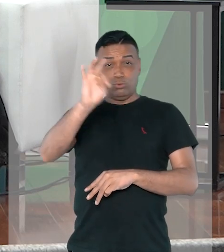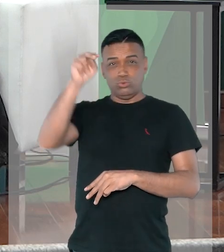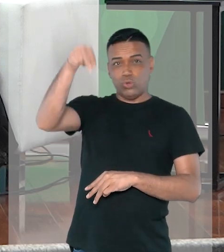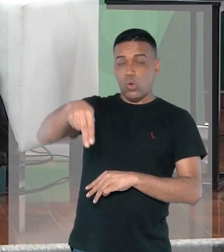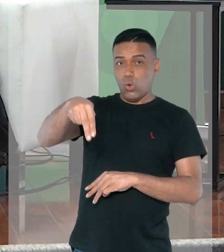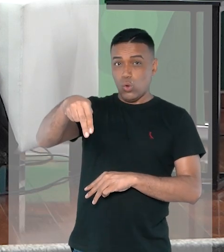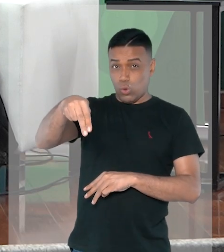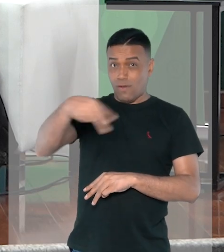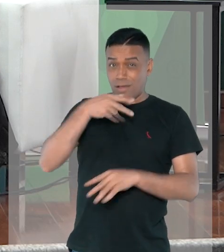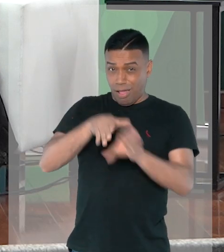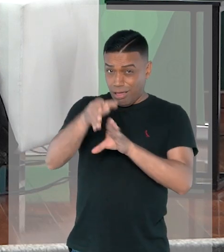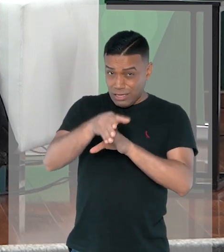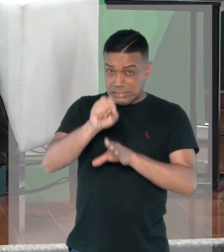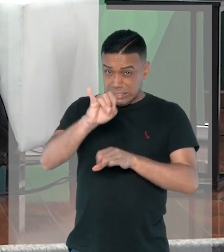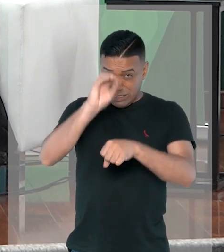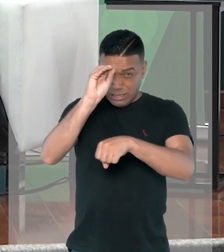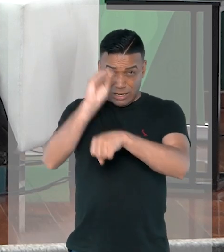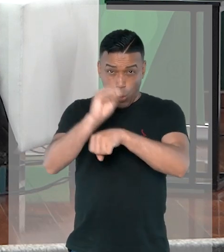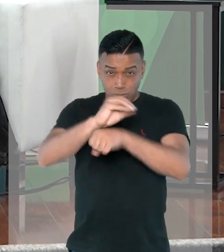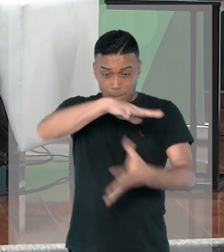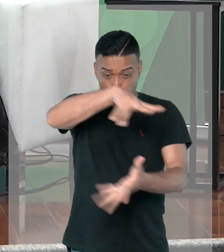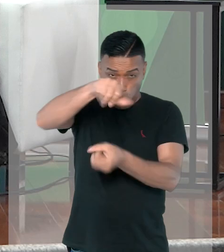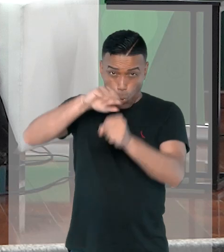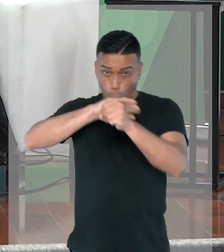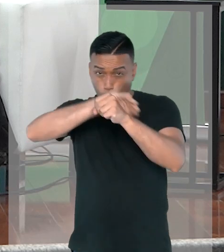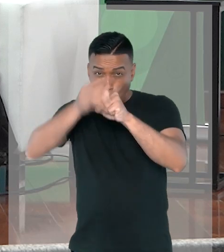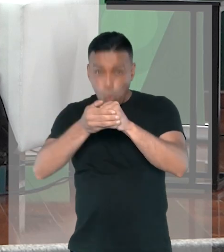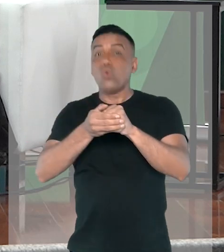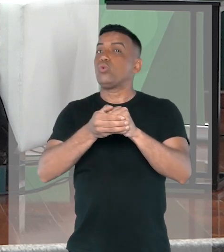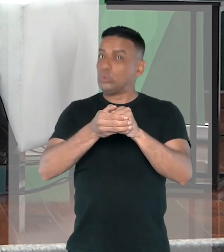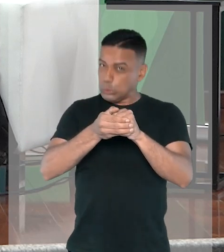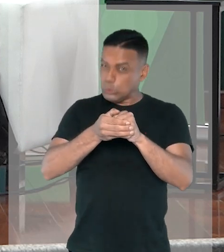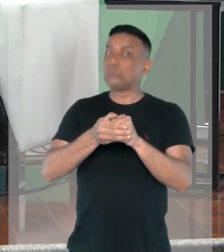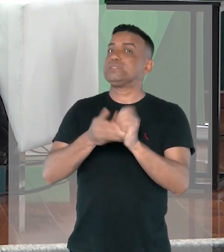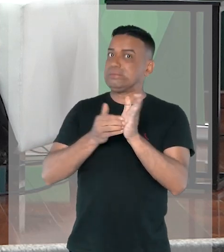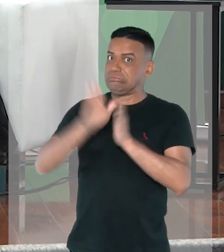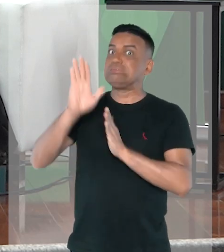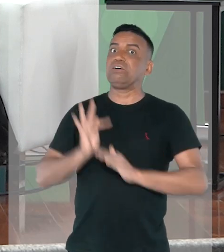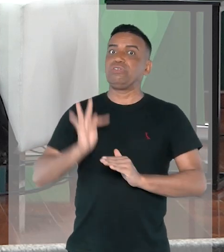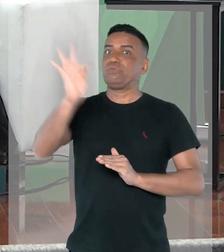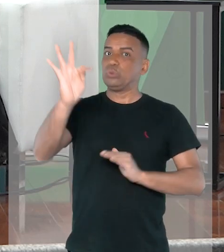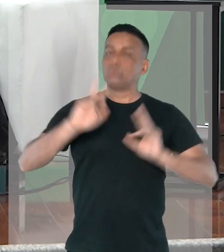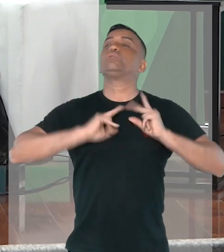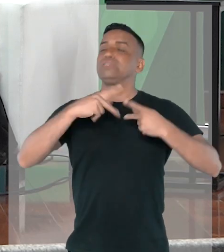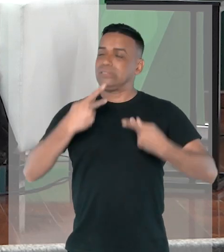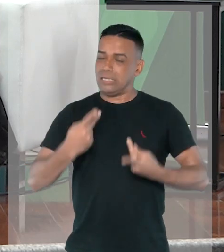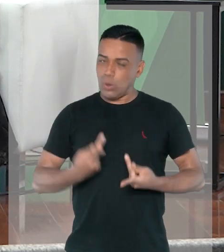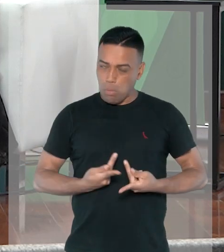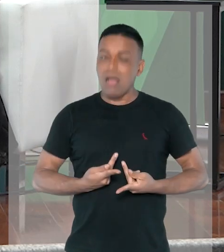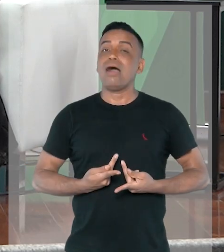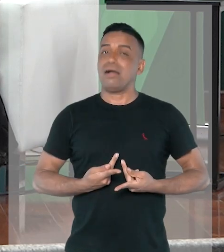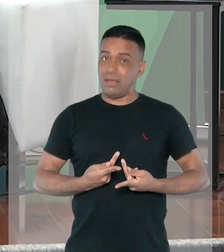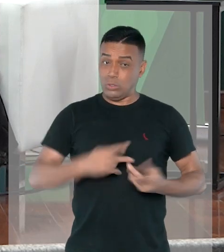ser dispensados. Nós seremos dispensados se nós não cuidarmos da qualidade de vida aqui na camadinha